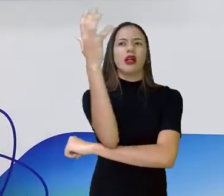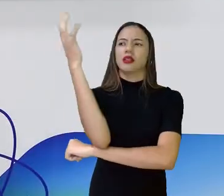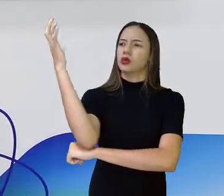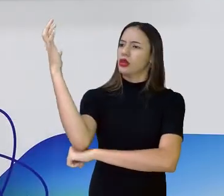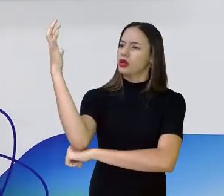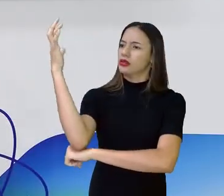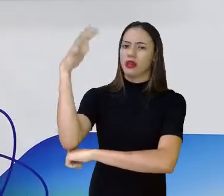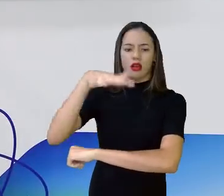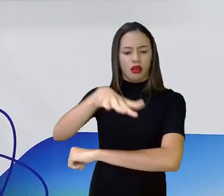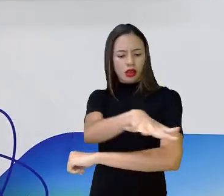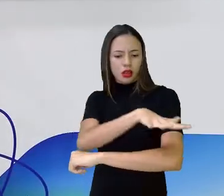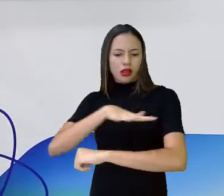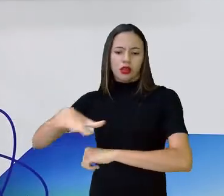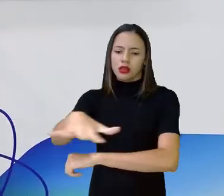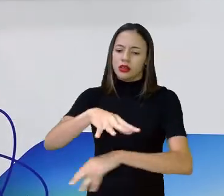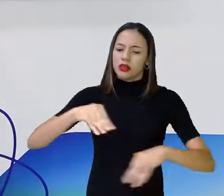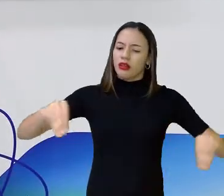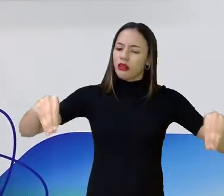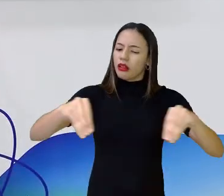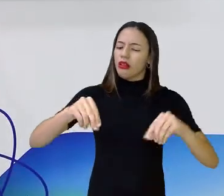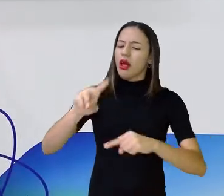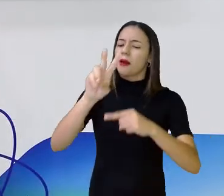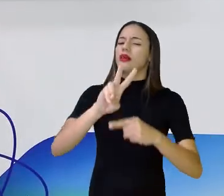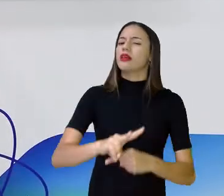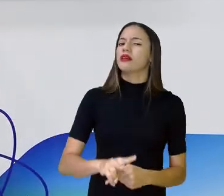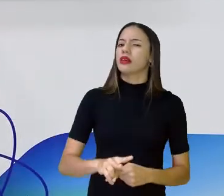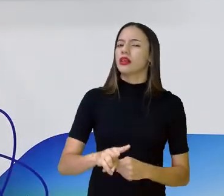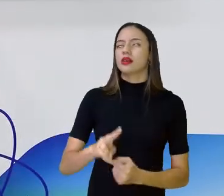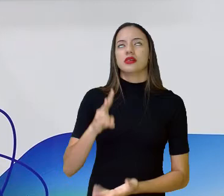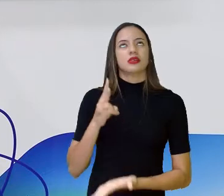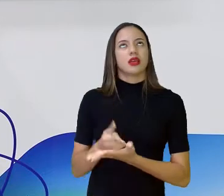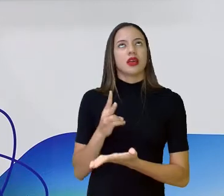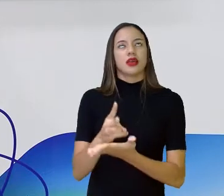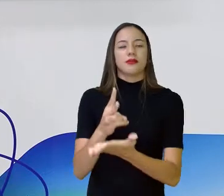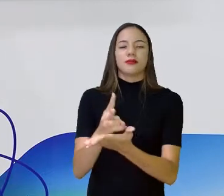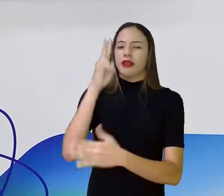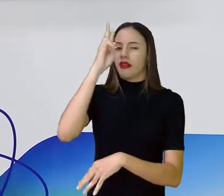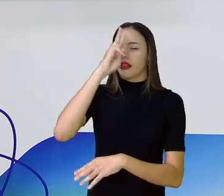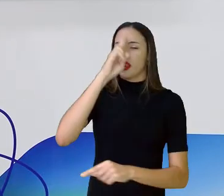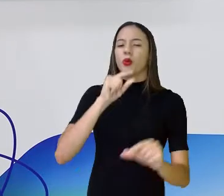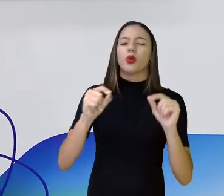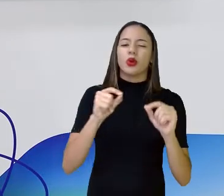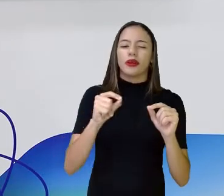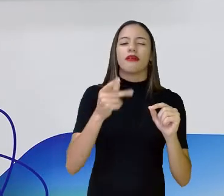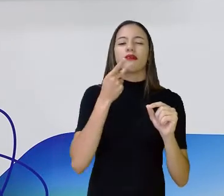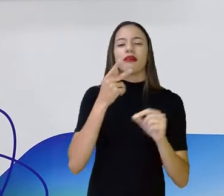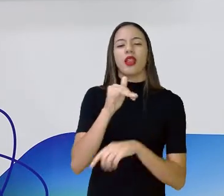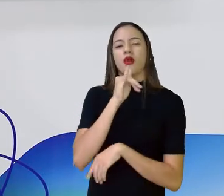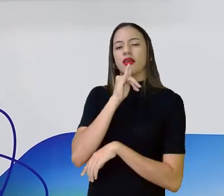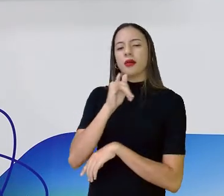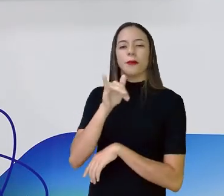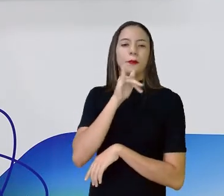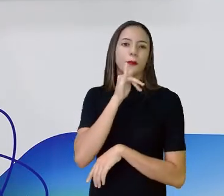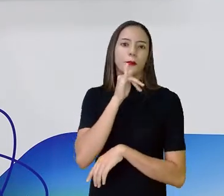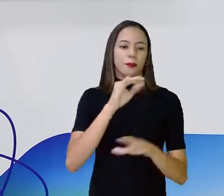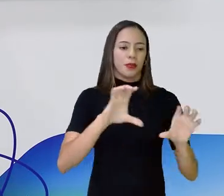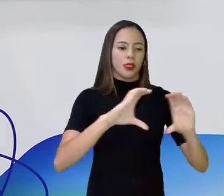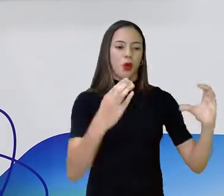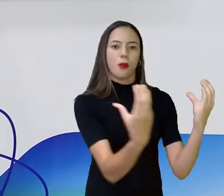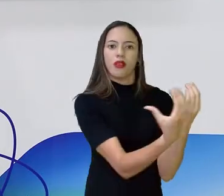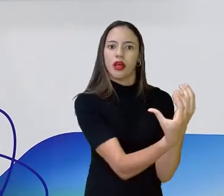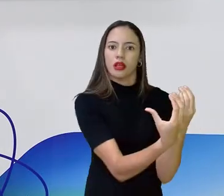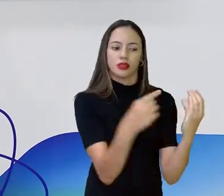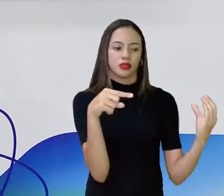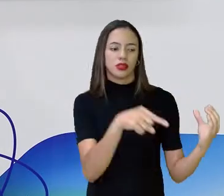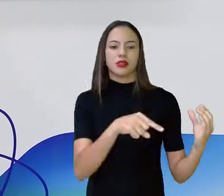no solo, na natureza, na preservação, eu sempre lembro e gosto de trazer o exemplo das comunidades, das aldeias